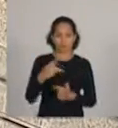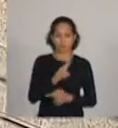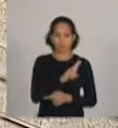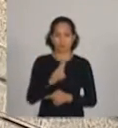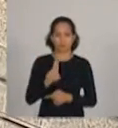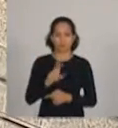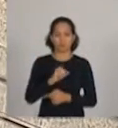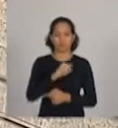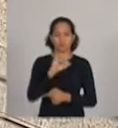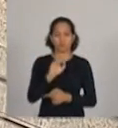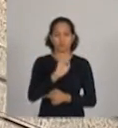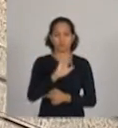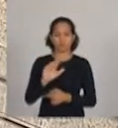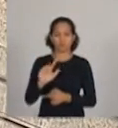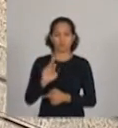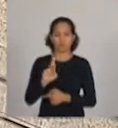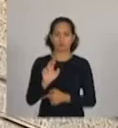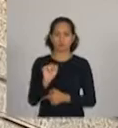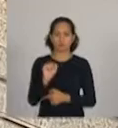Rangel.